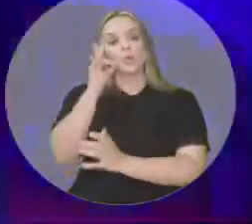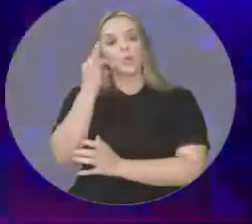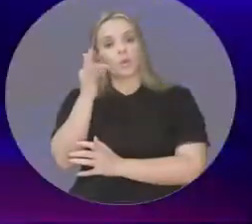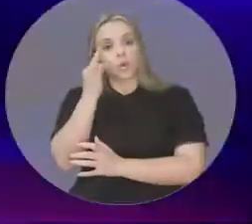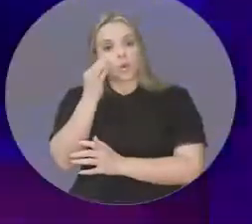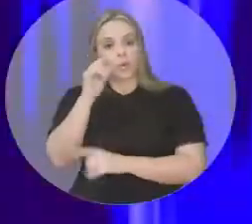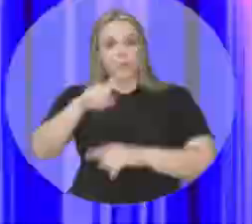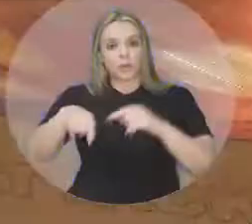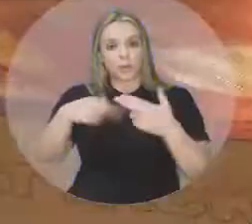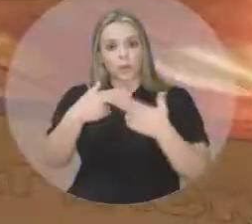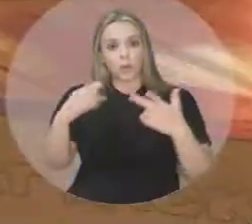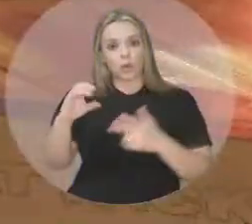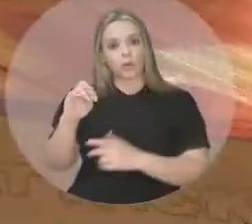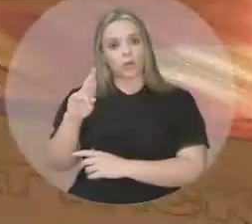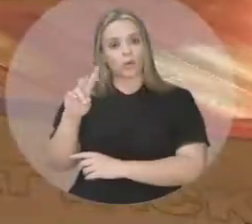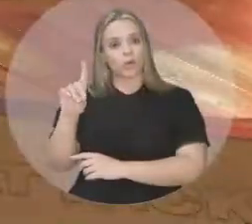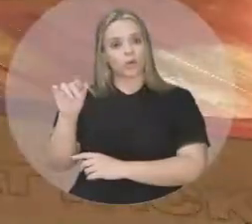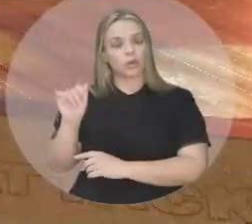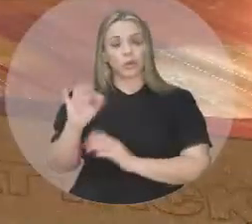aí.